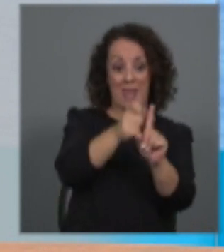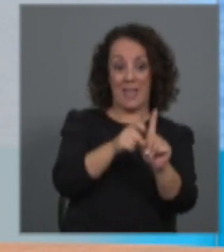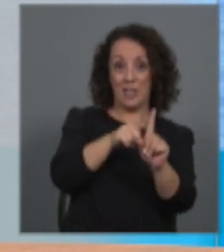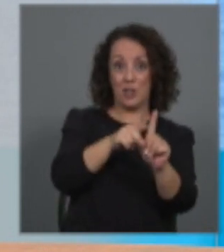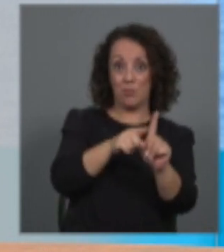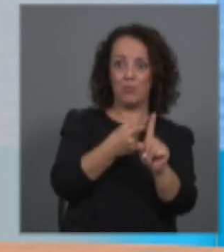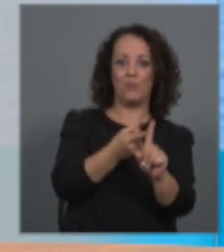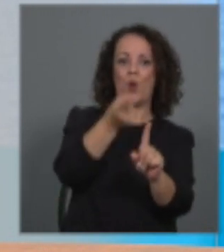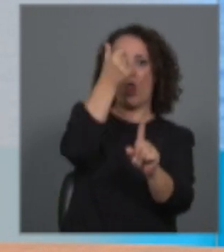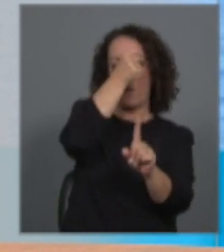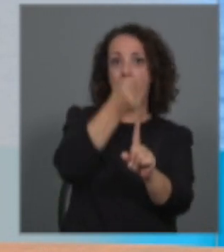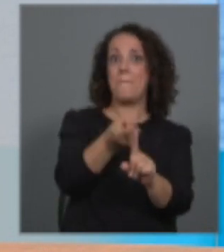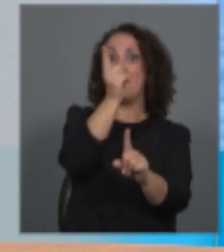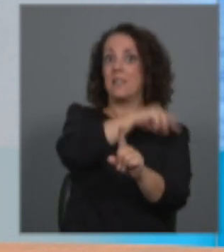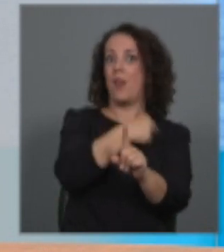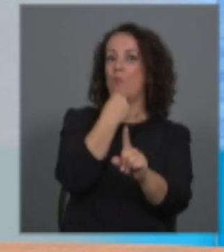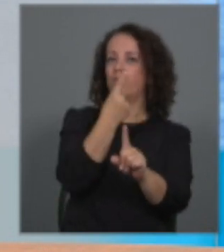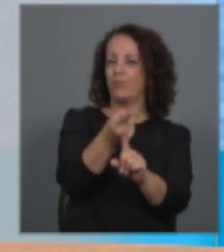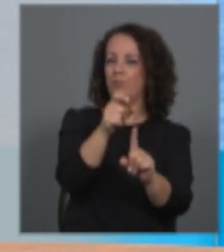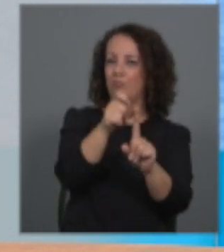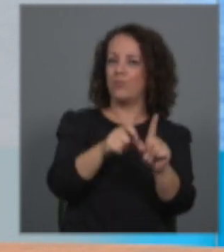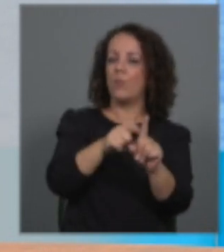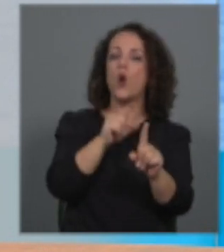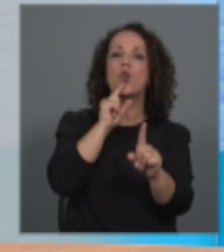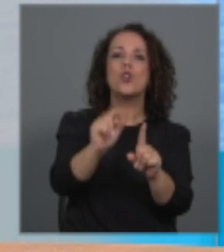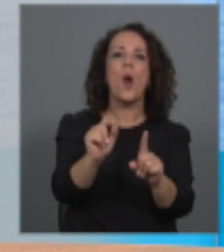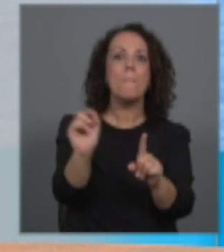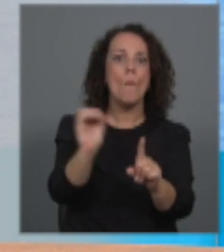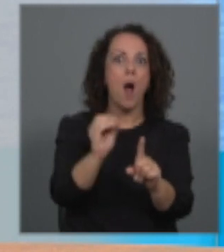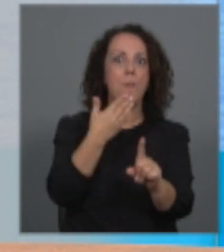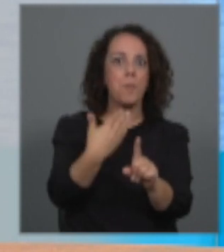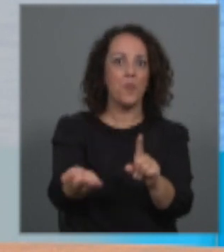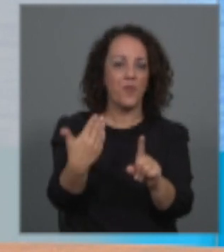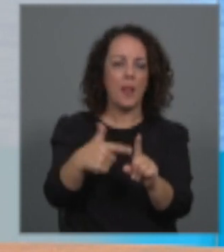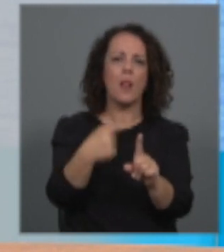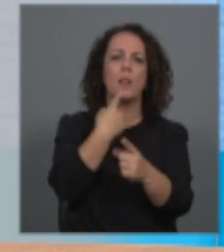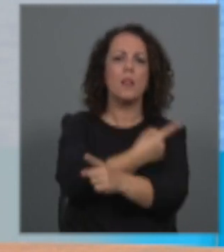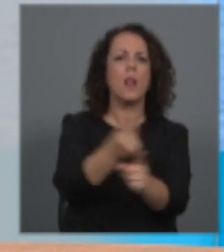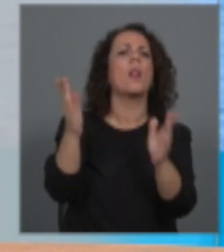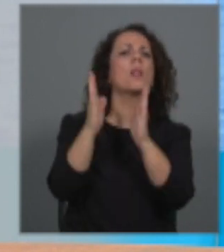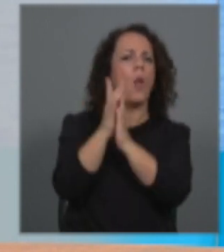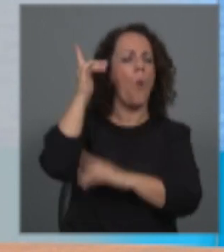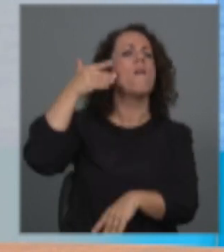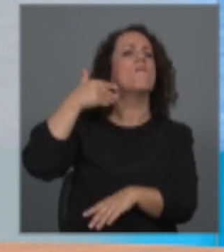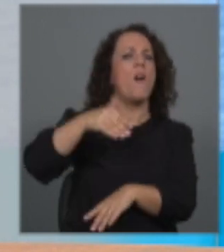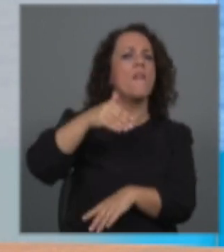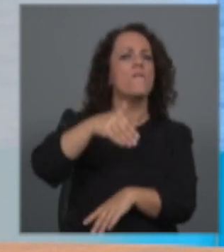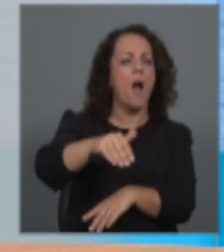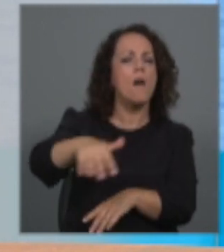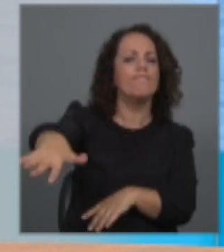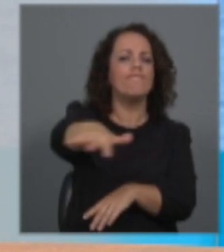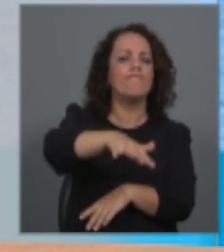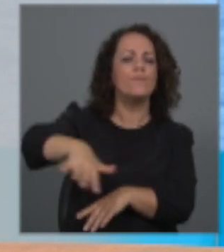aparecia no domingo passado. Aquele profeta anónimo que está a anunciar a palavra de Deus no exílio.